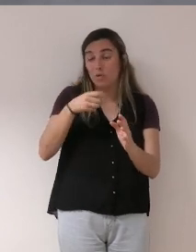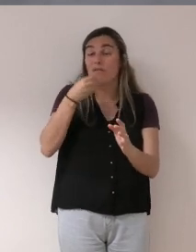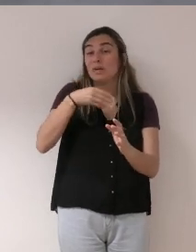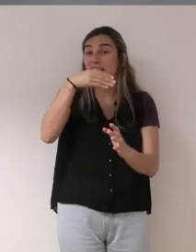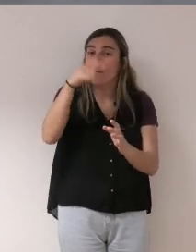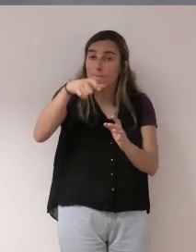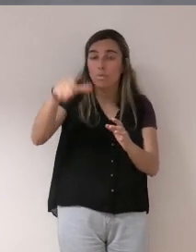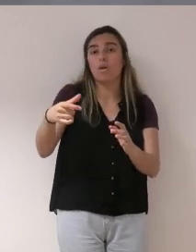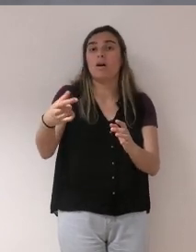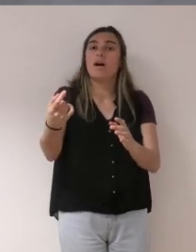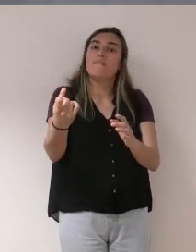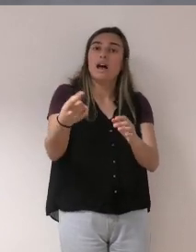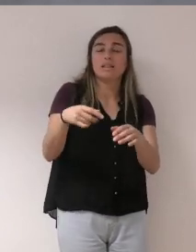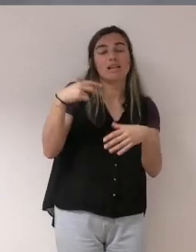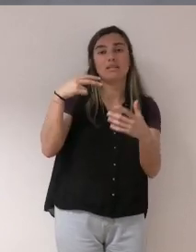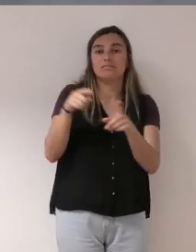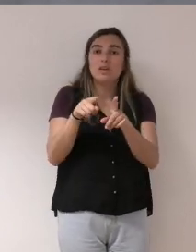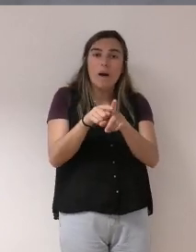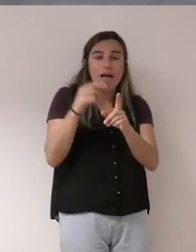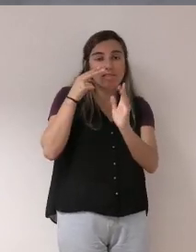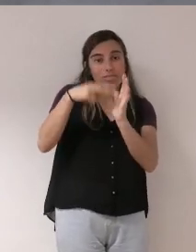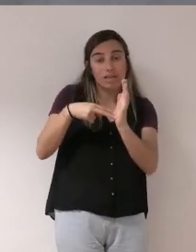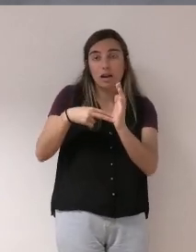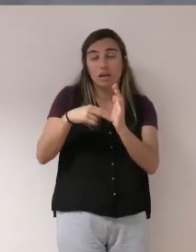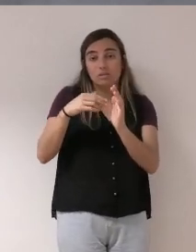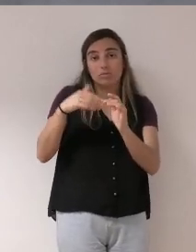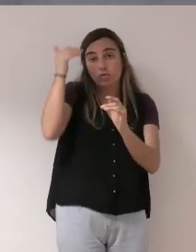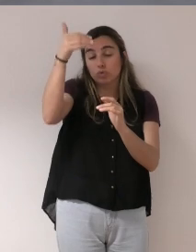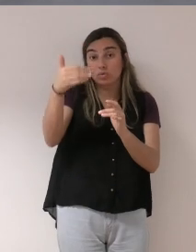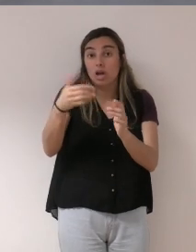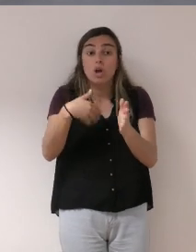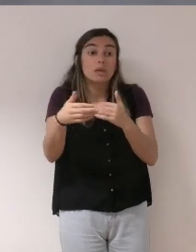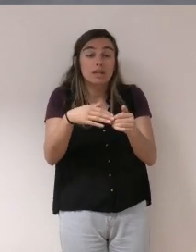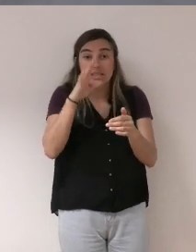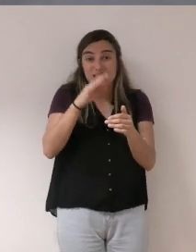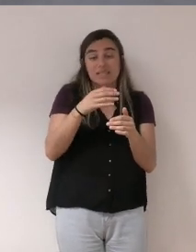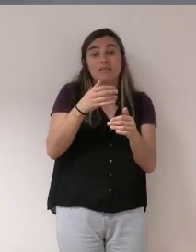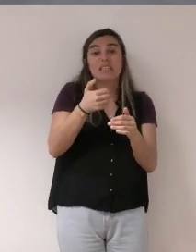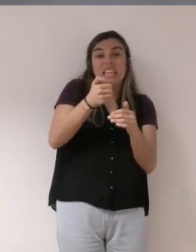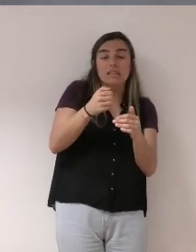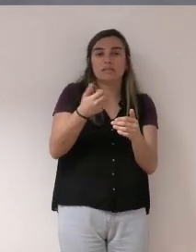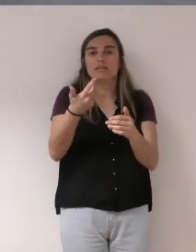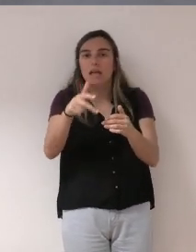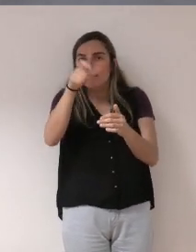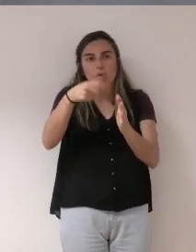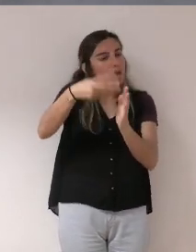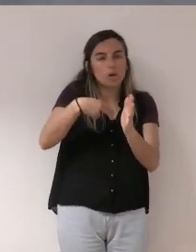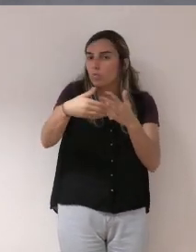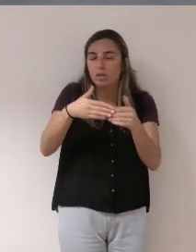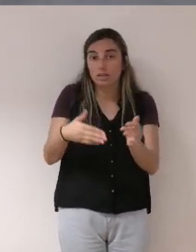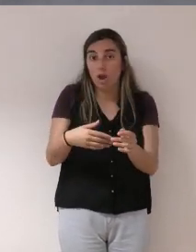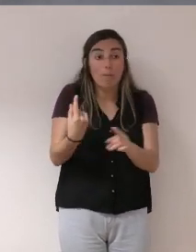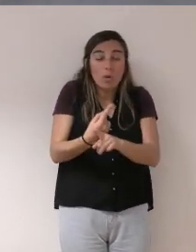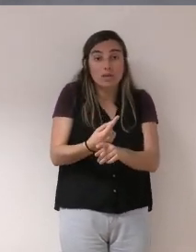não interessa se tem 15, 100, 200 leitores, não é? É uma aposta. É uma aposta. E